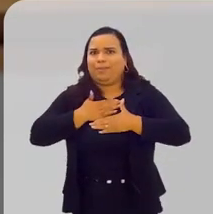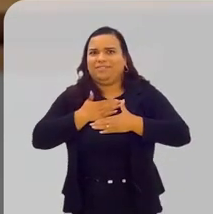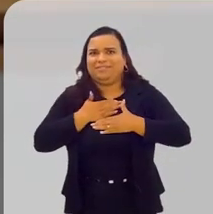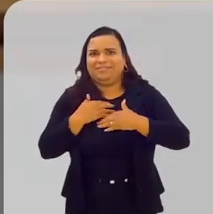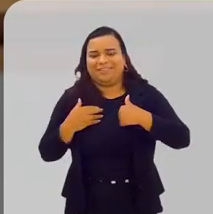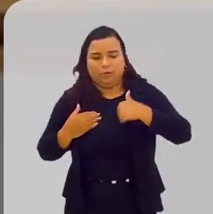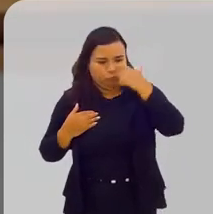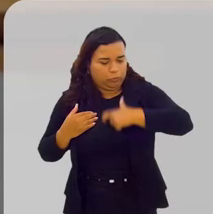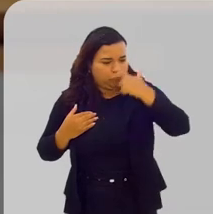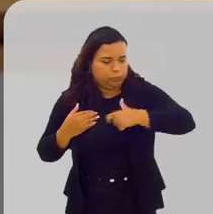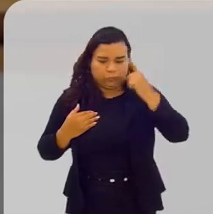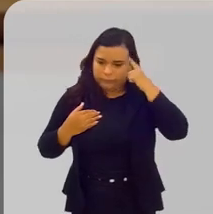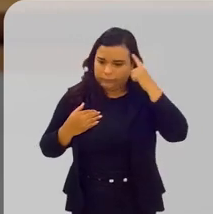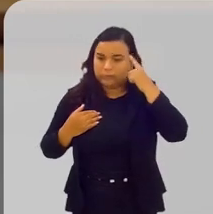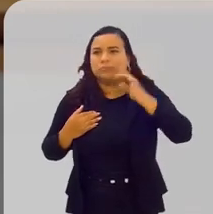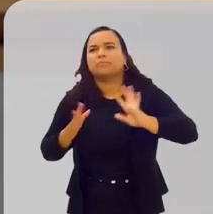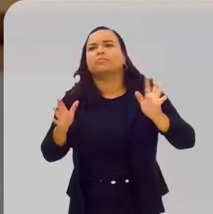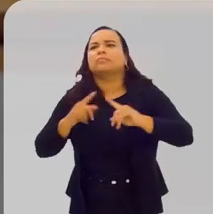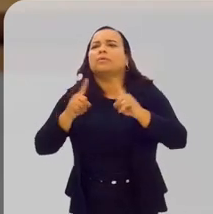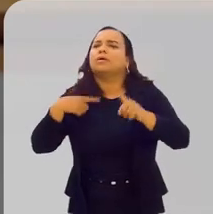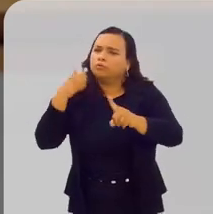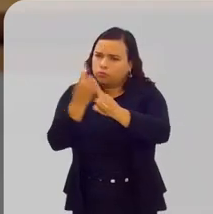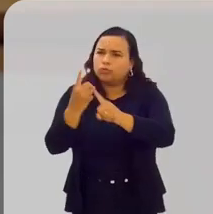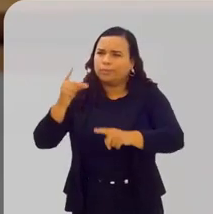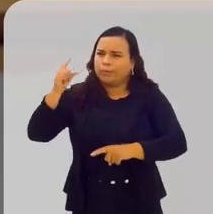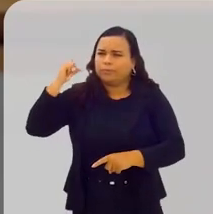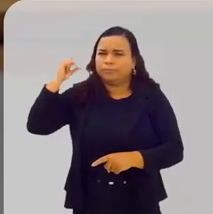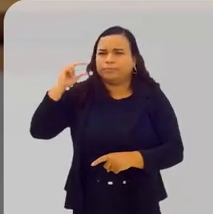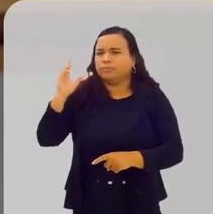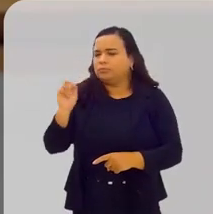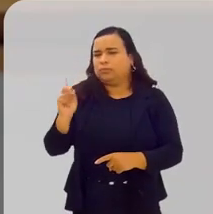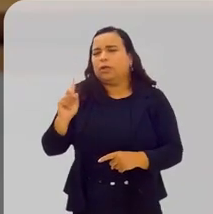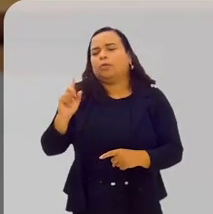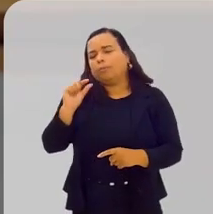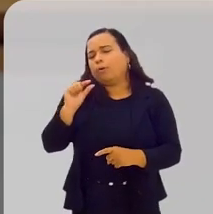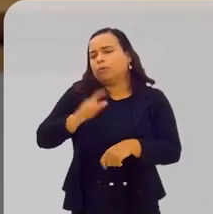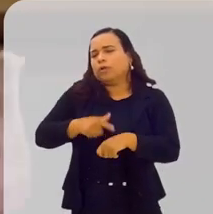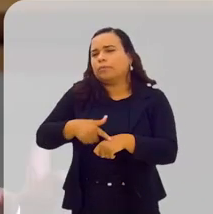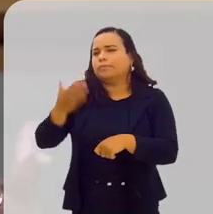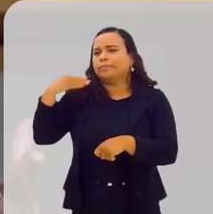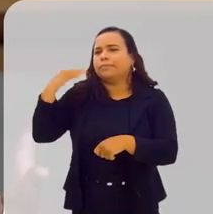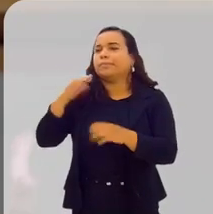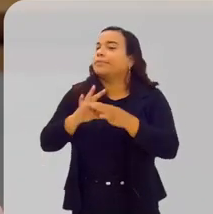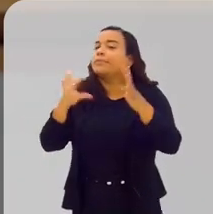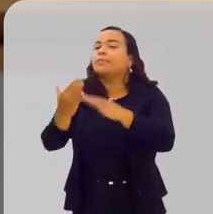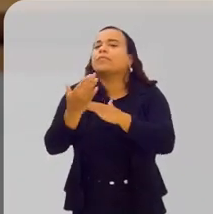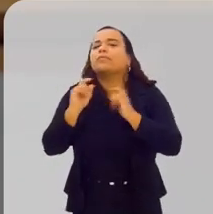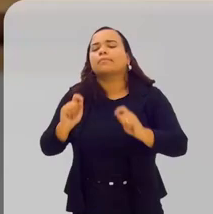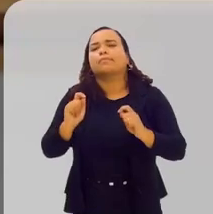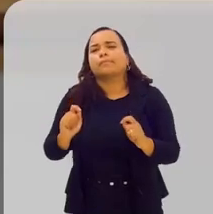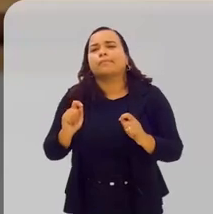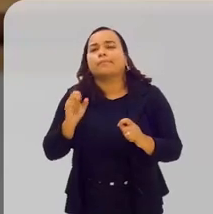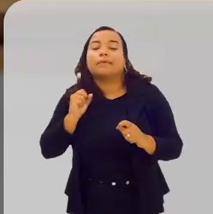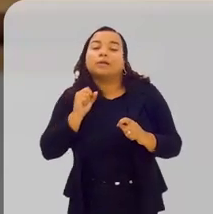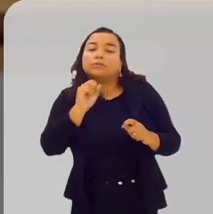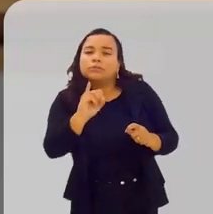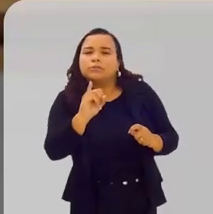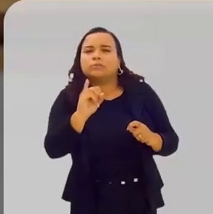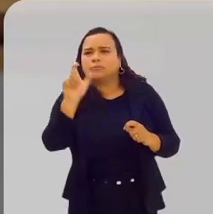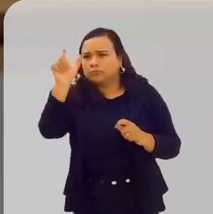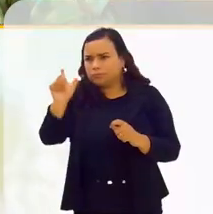para mim e algo que eu descobri não tem tanto tempo assim e que é Libertador é que